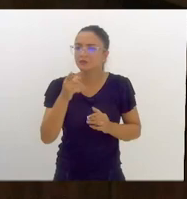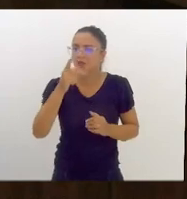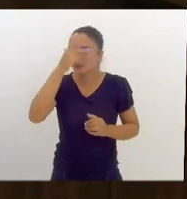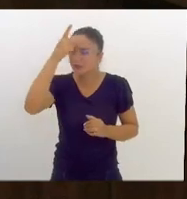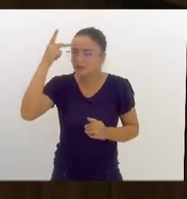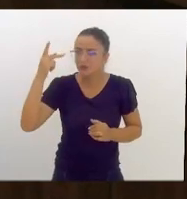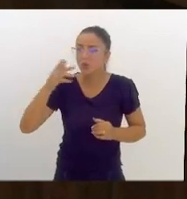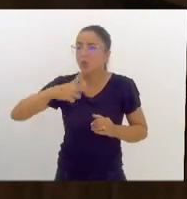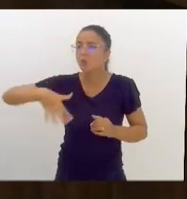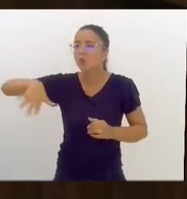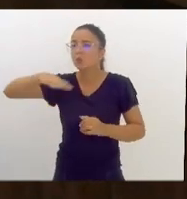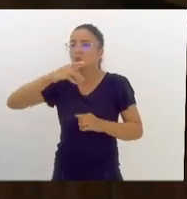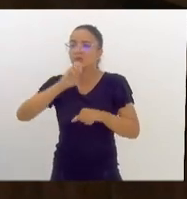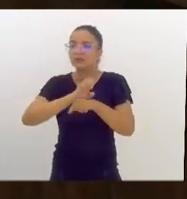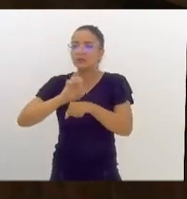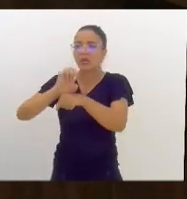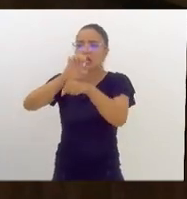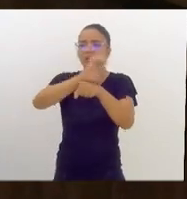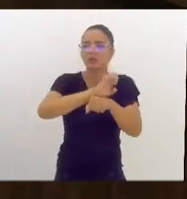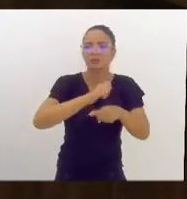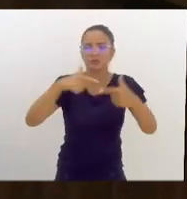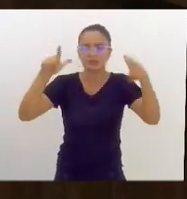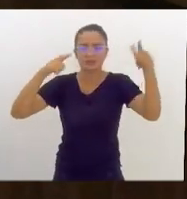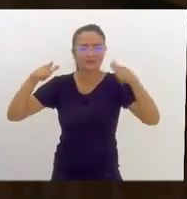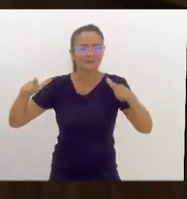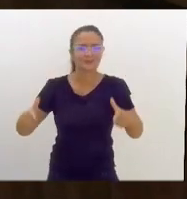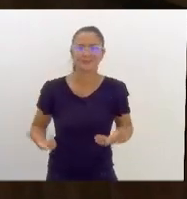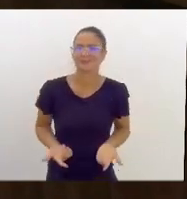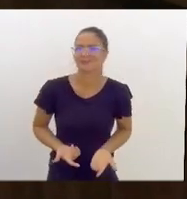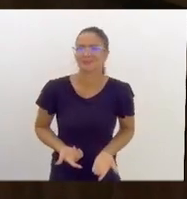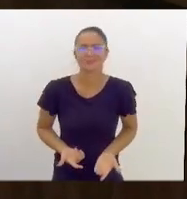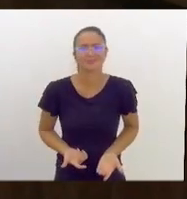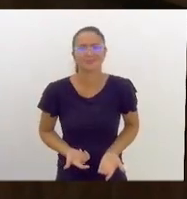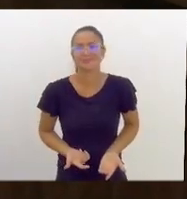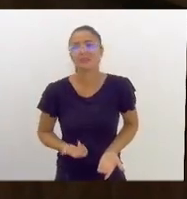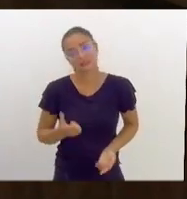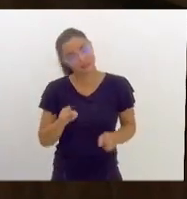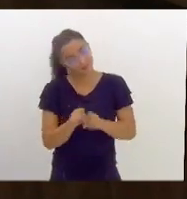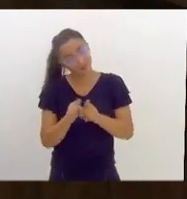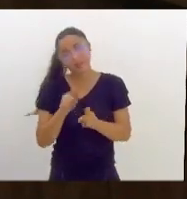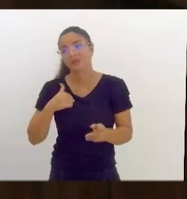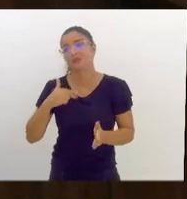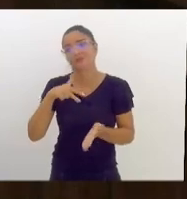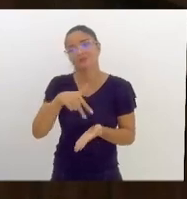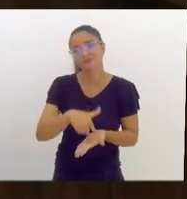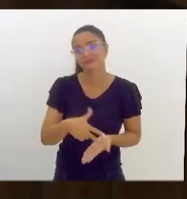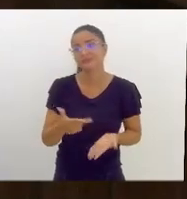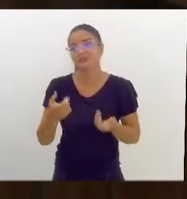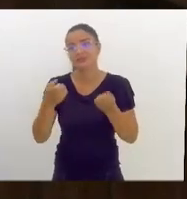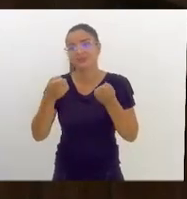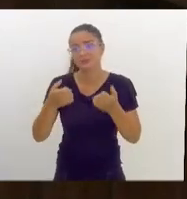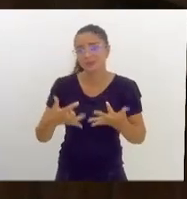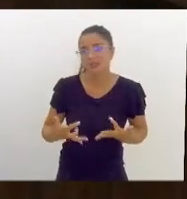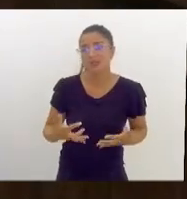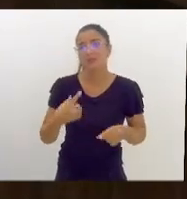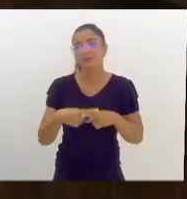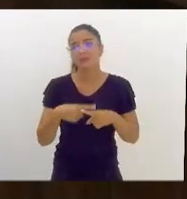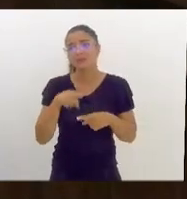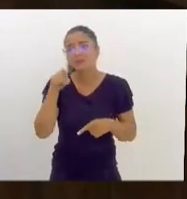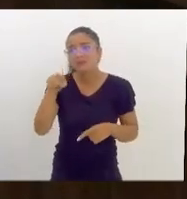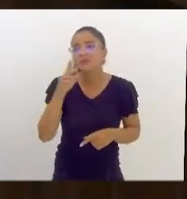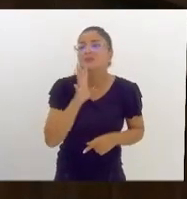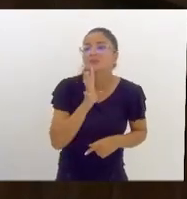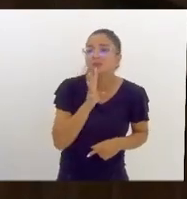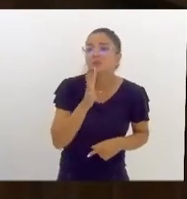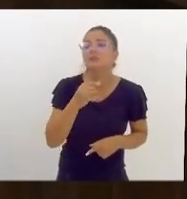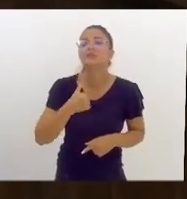outros estados. Então, eu estou também já me posicionando para a sua excelência conhecer qual é a